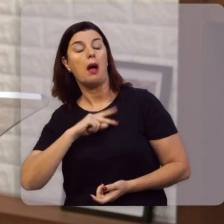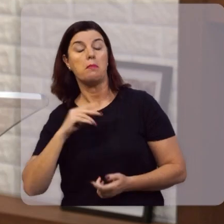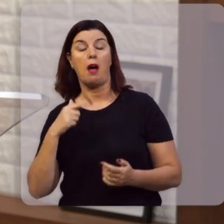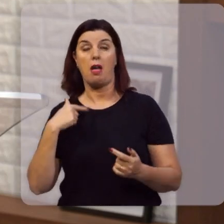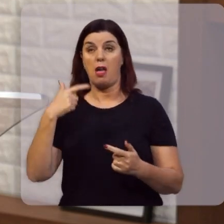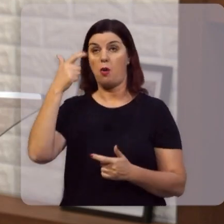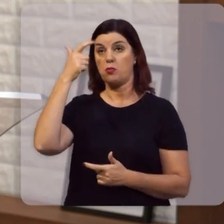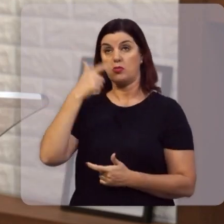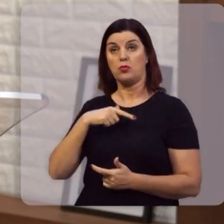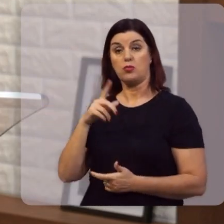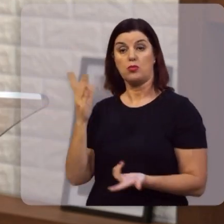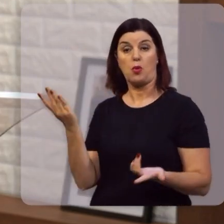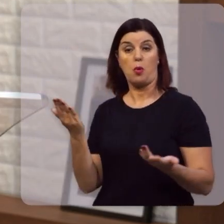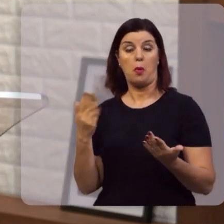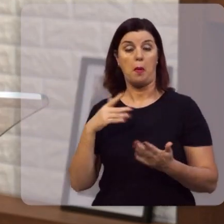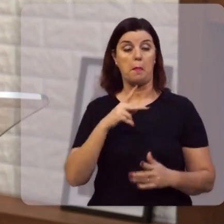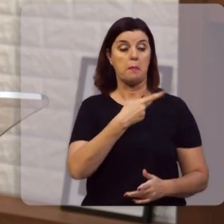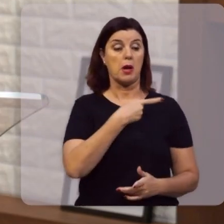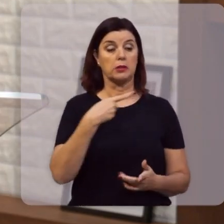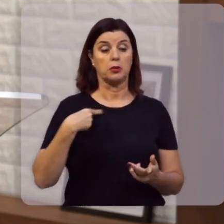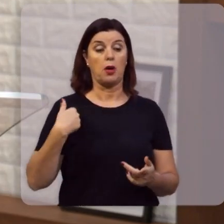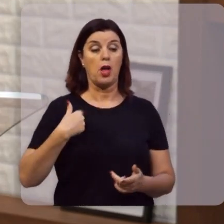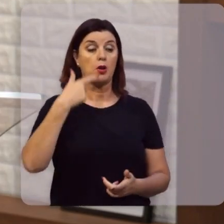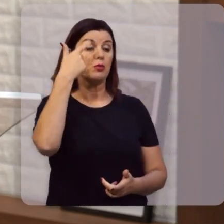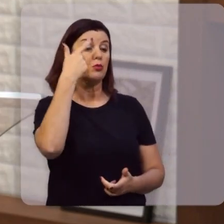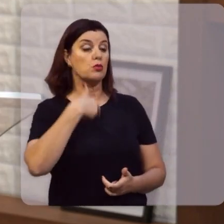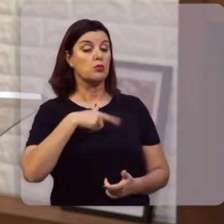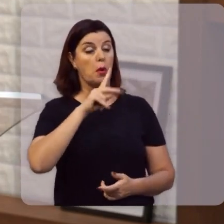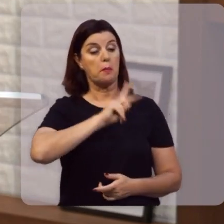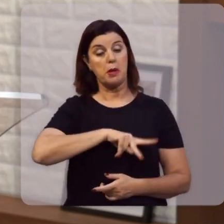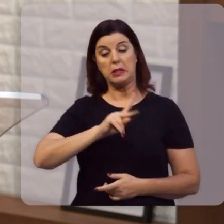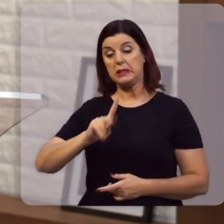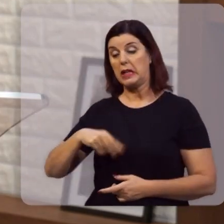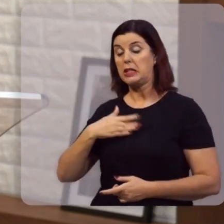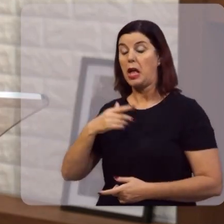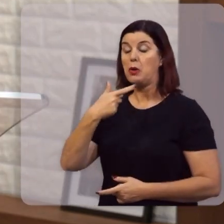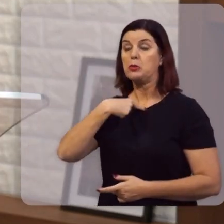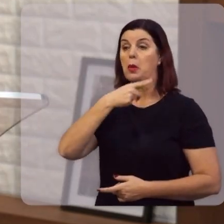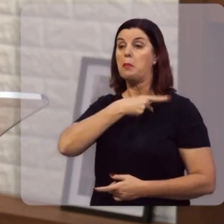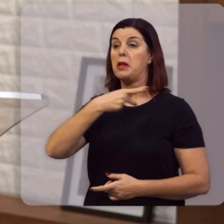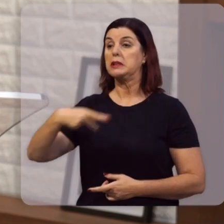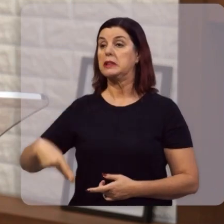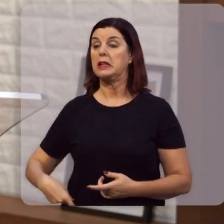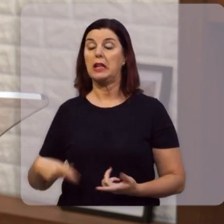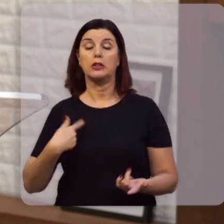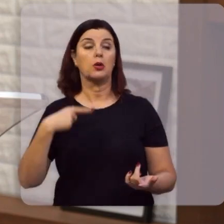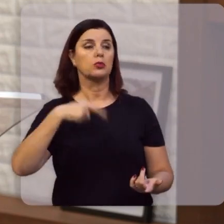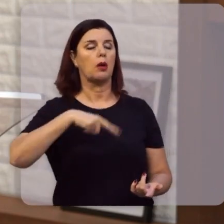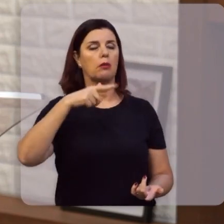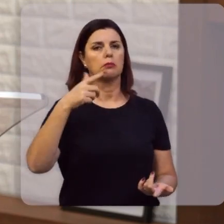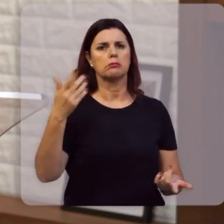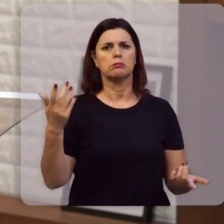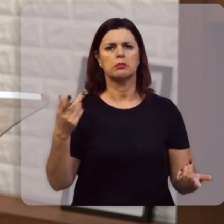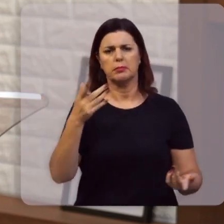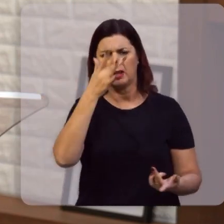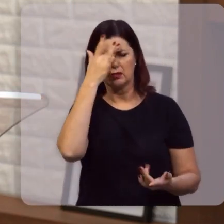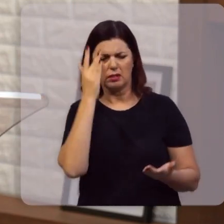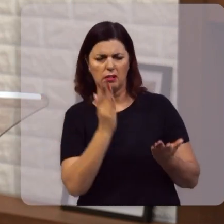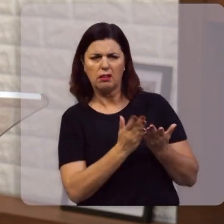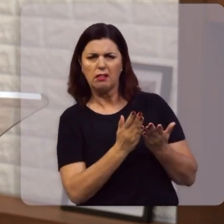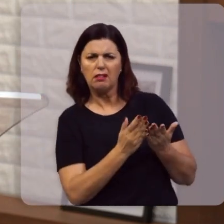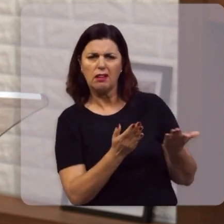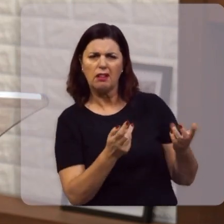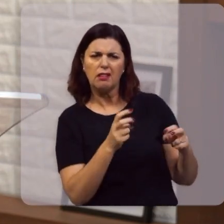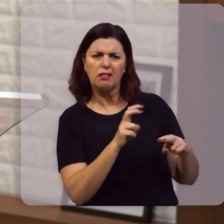posição que ocupam na igreja, na denominação, em cargos de liderança, ou às vezes o próprio crente lá sentado no